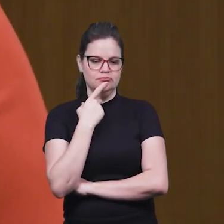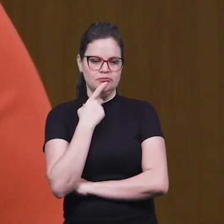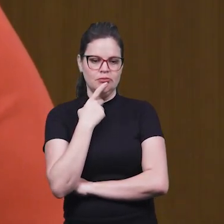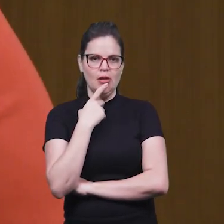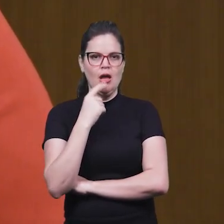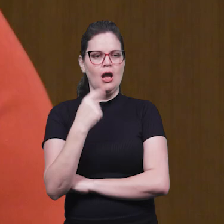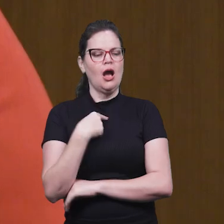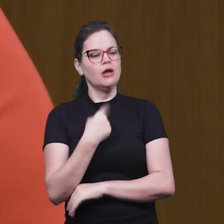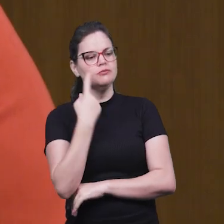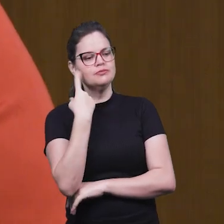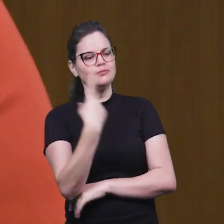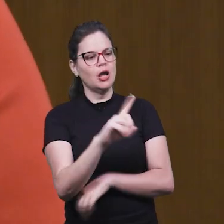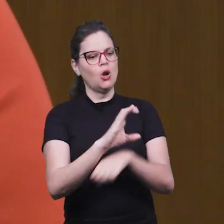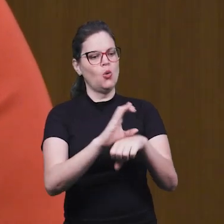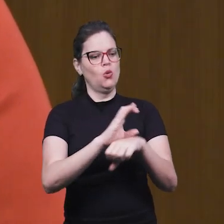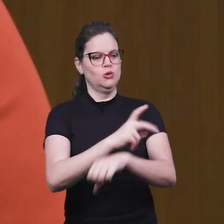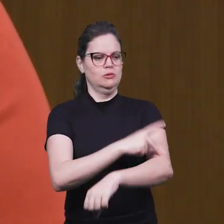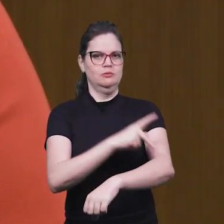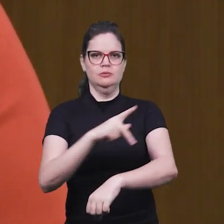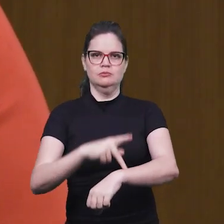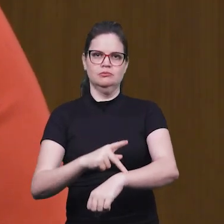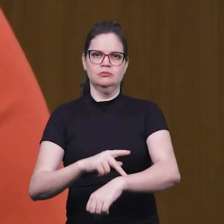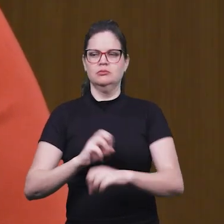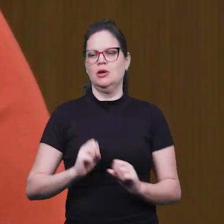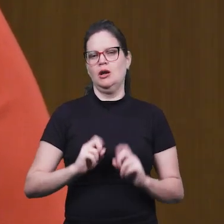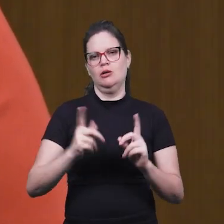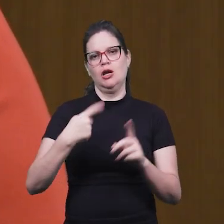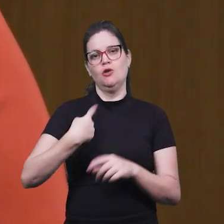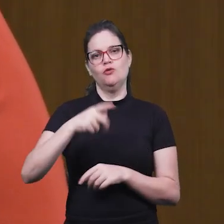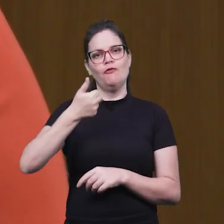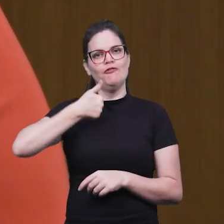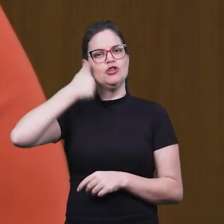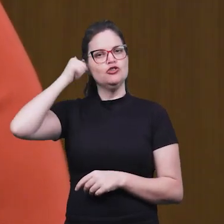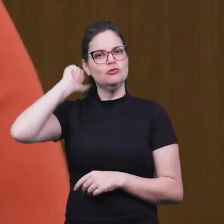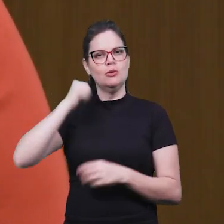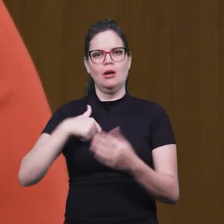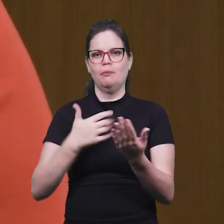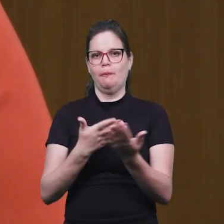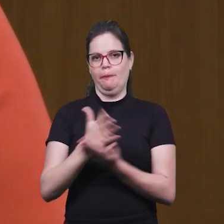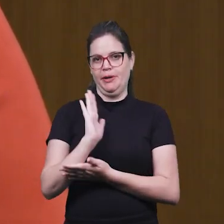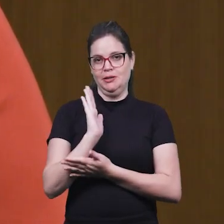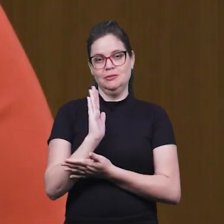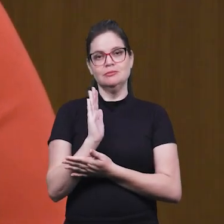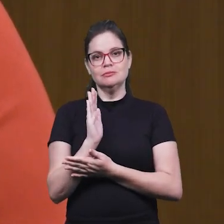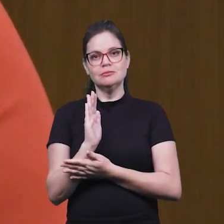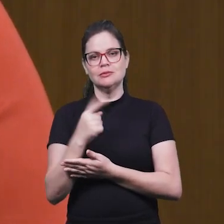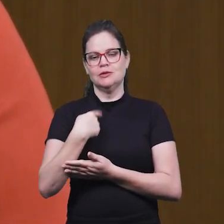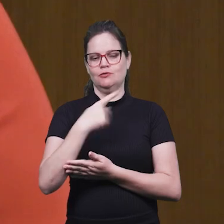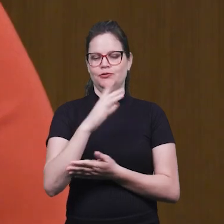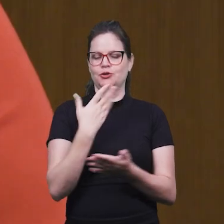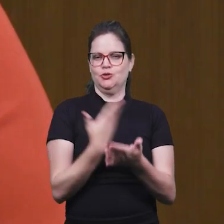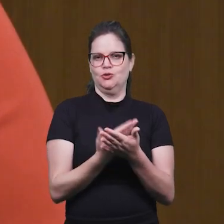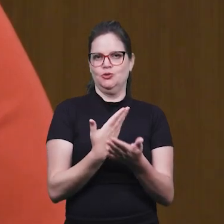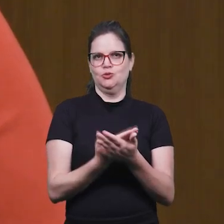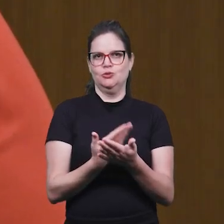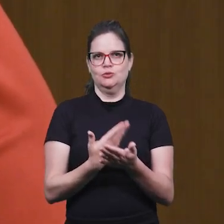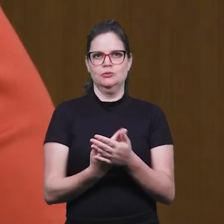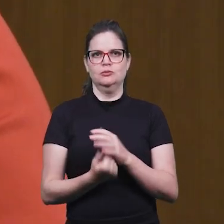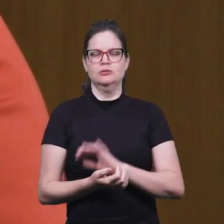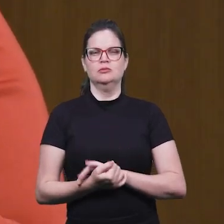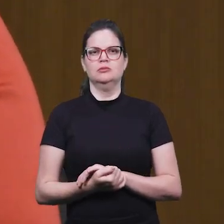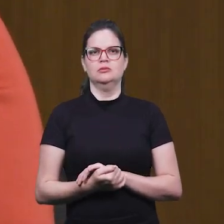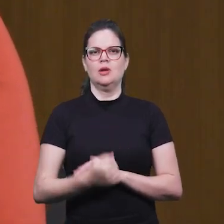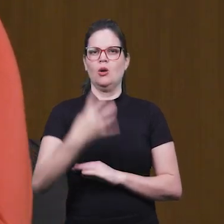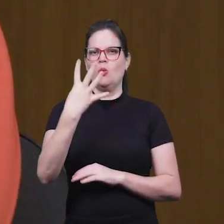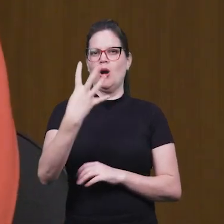pedagogia. Então, eu fiz o vestibular, passei e fui estudar. Fiz os 4